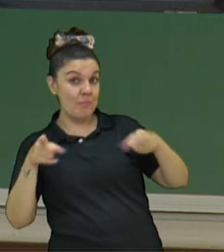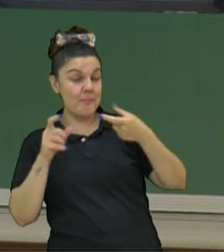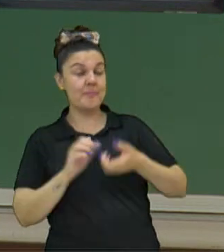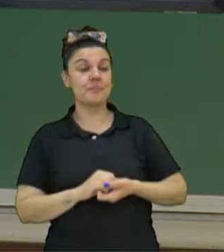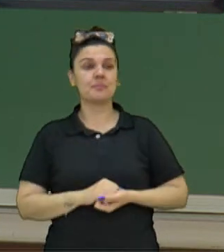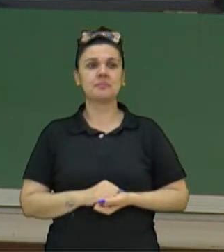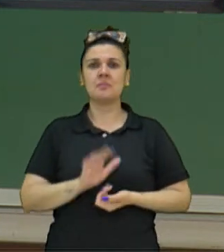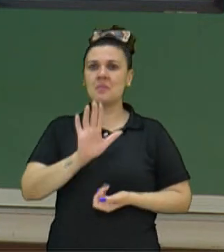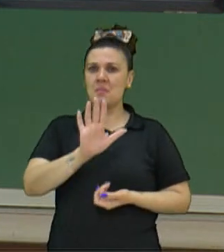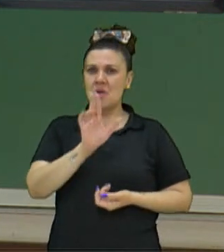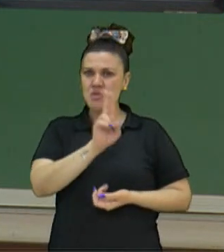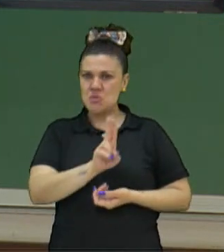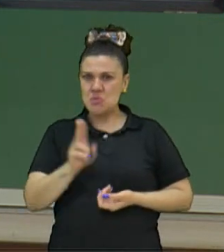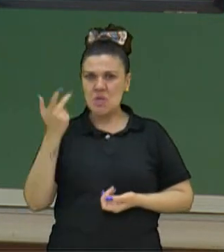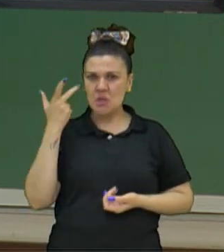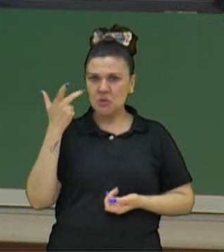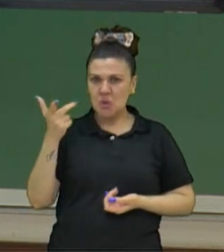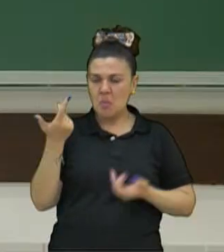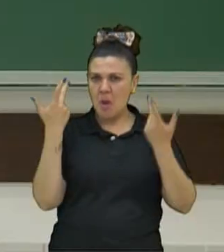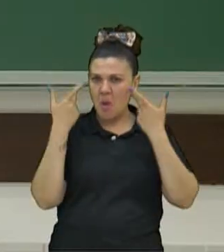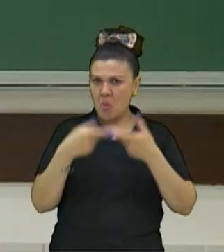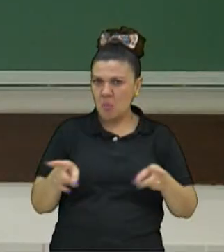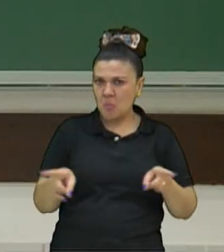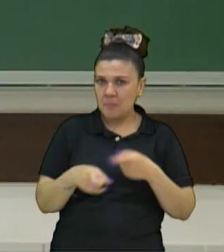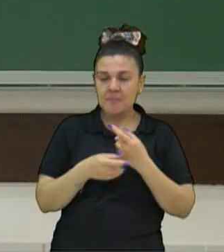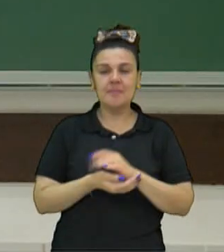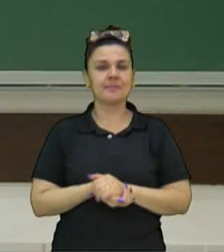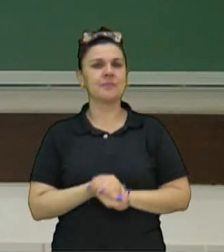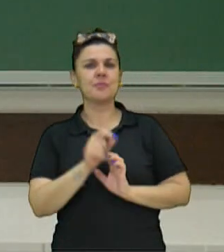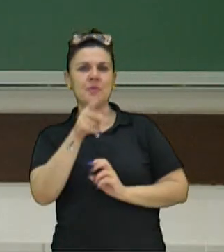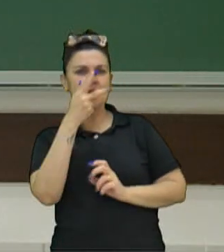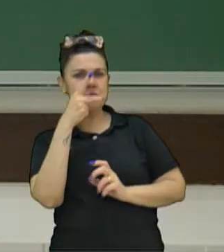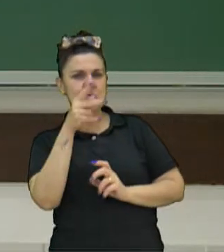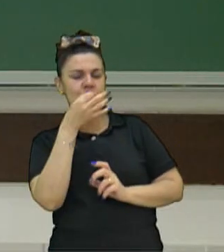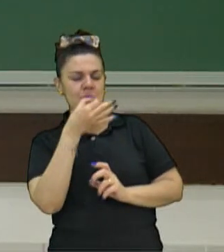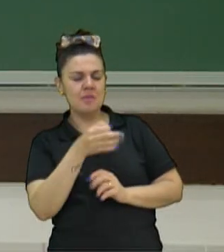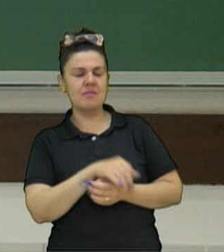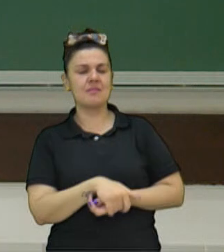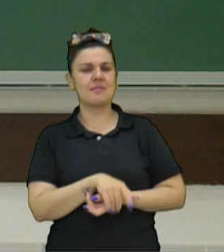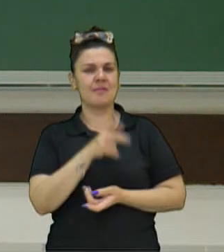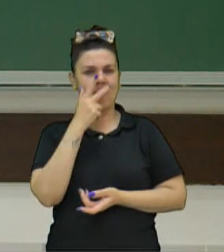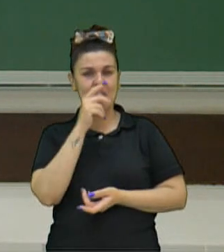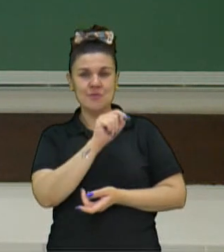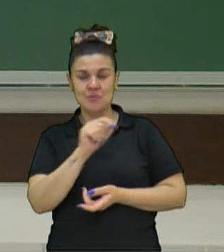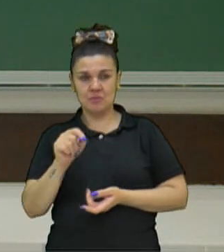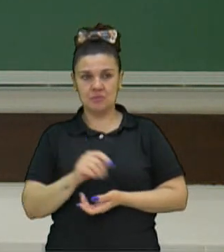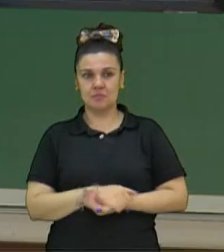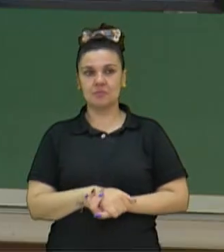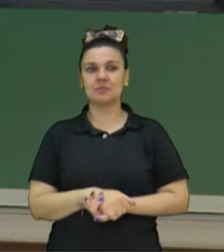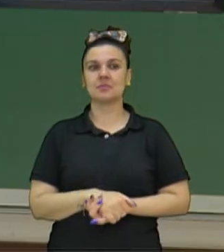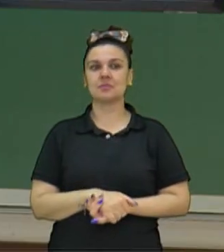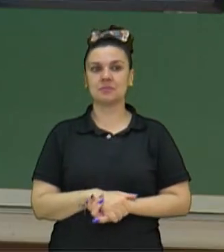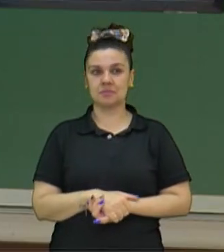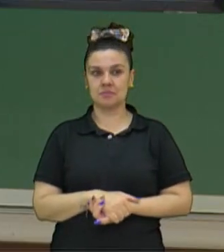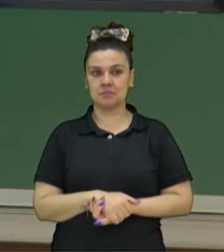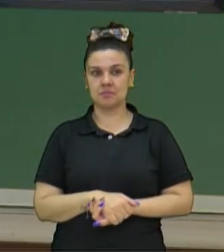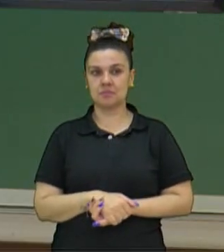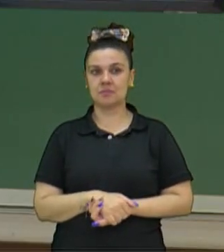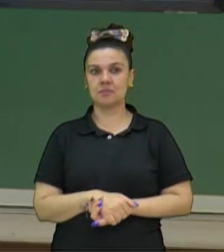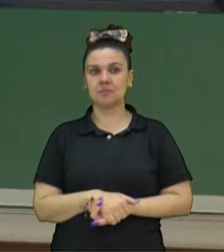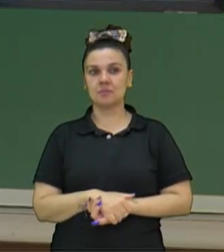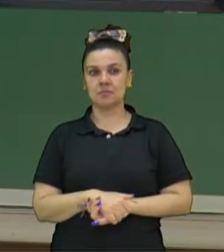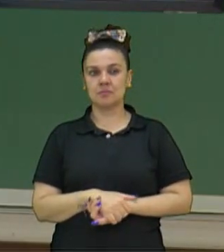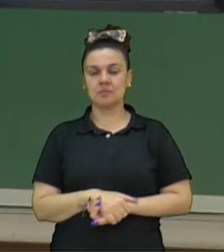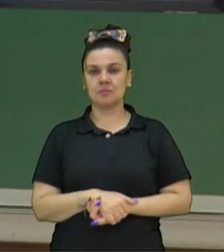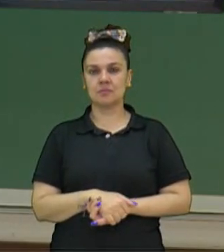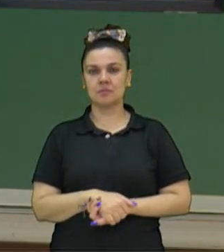fazem. Mas será que eles usam instrumentos normais? O que, que você acha? Então, minha pergunta para você é, number two, pergunta número dois.